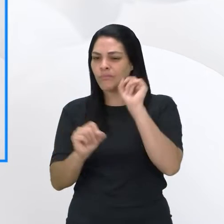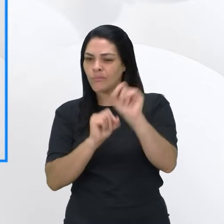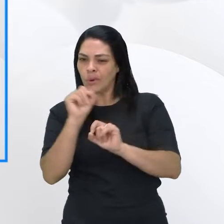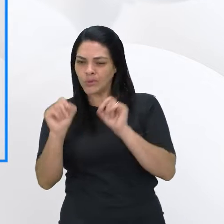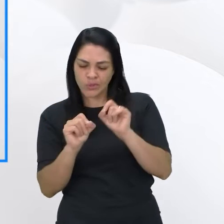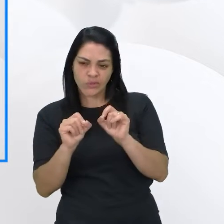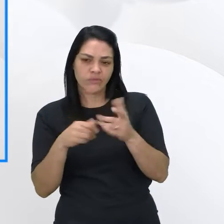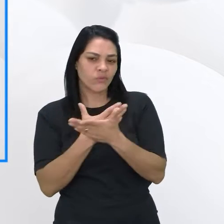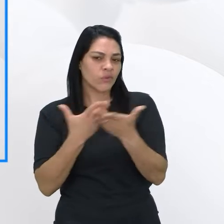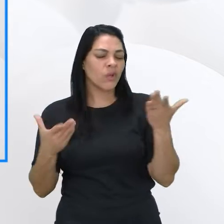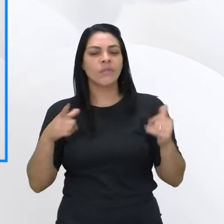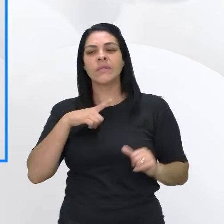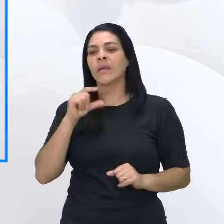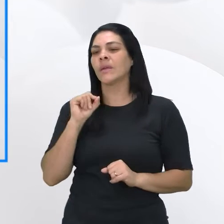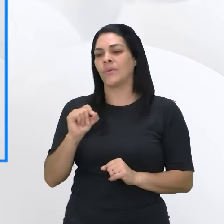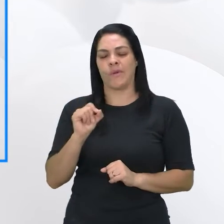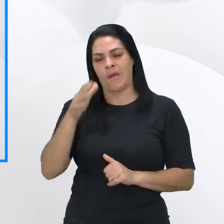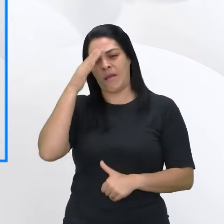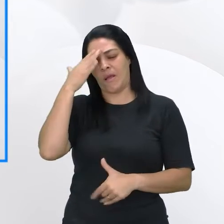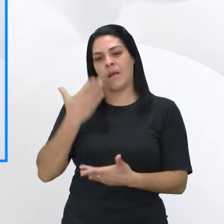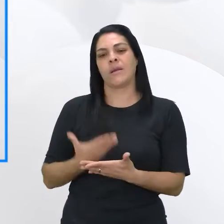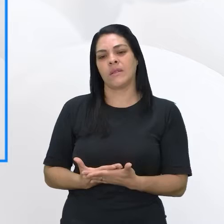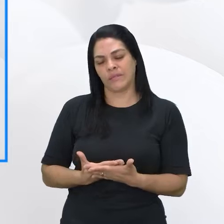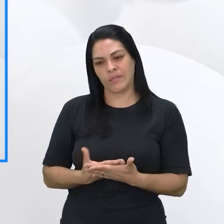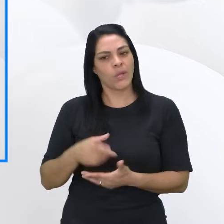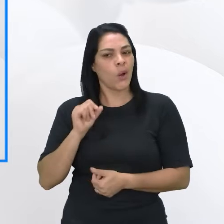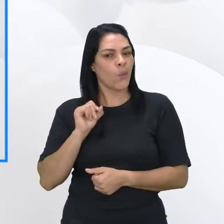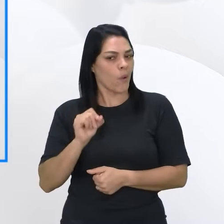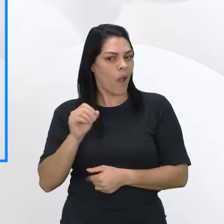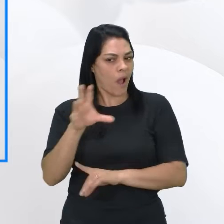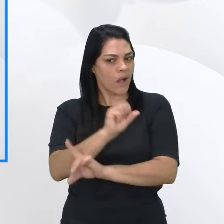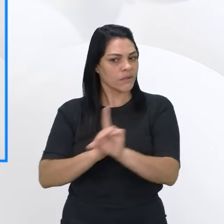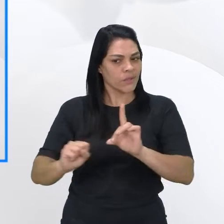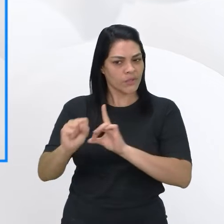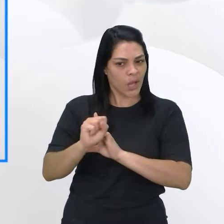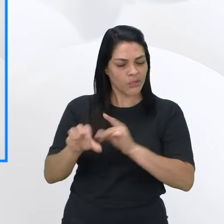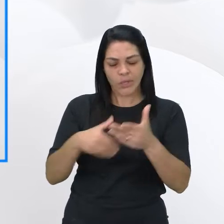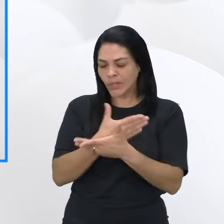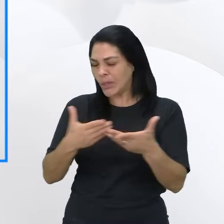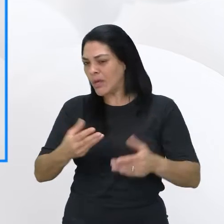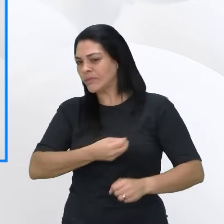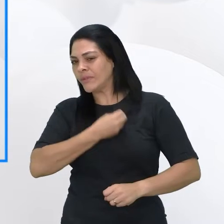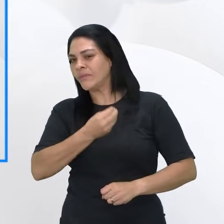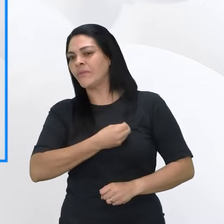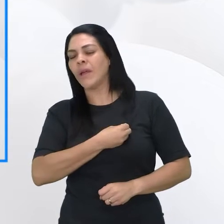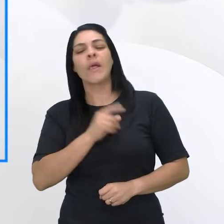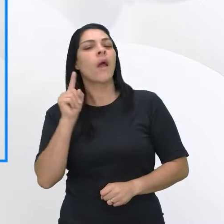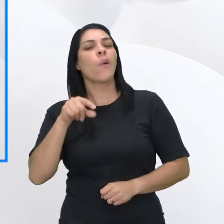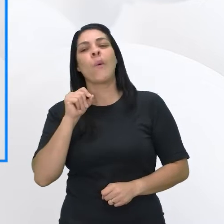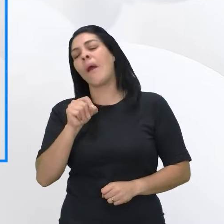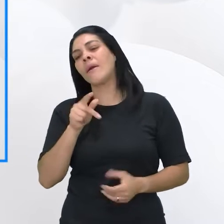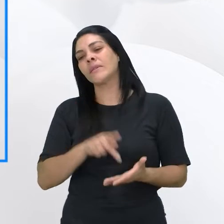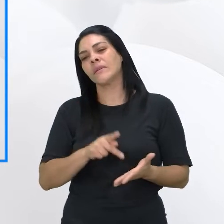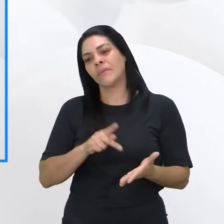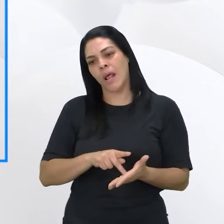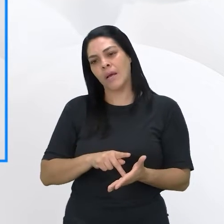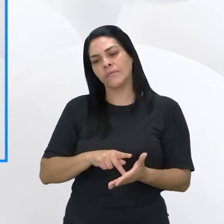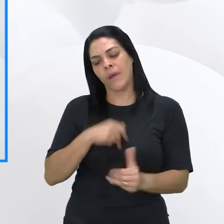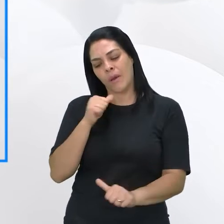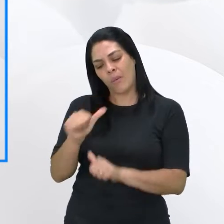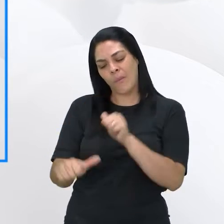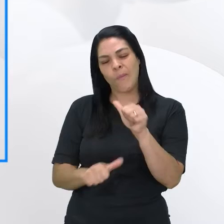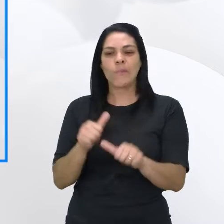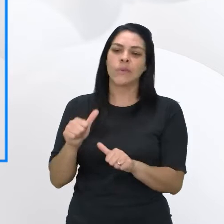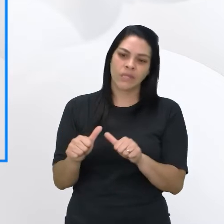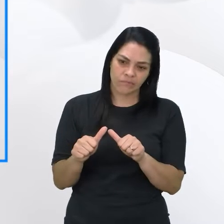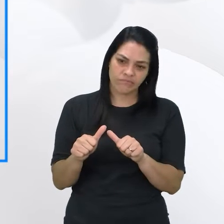gente acredita muito que essa sociedade, né, que a gente vive realmente vai se